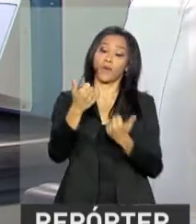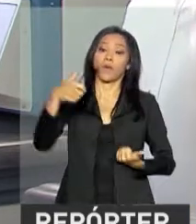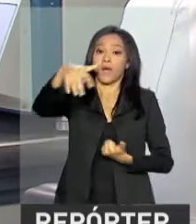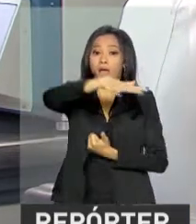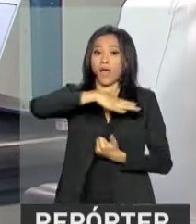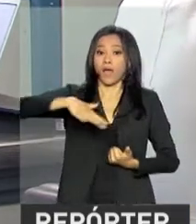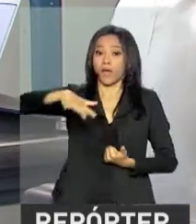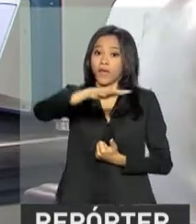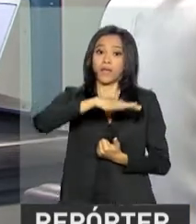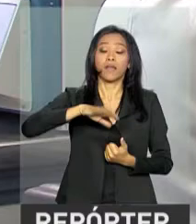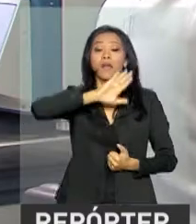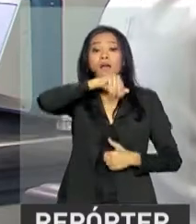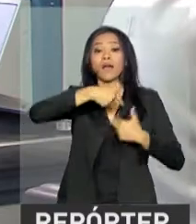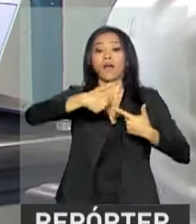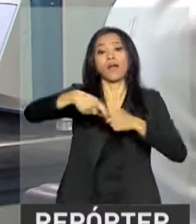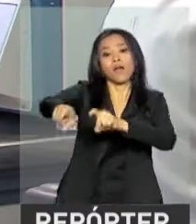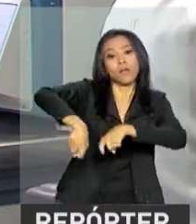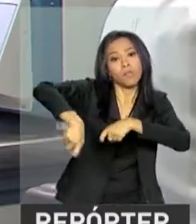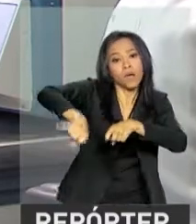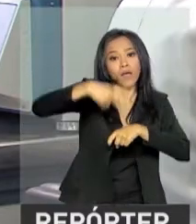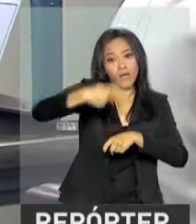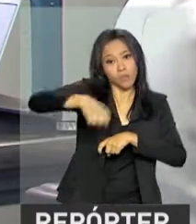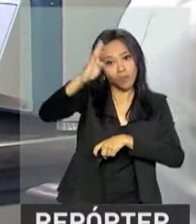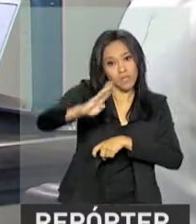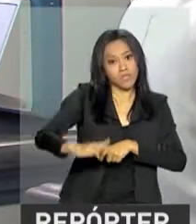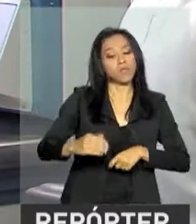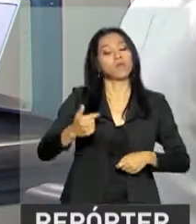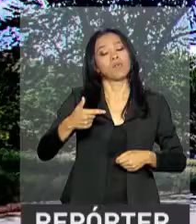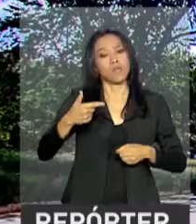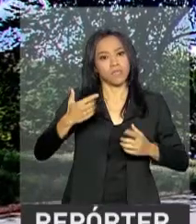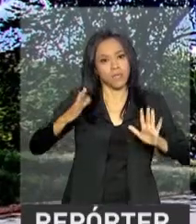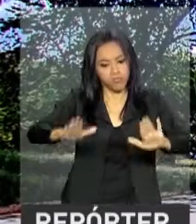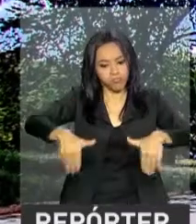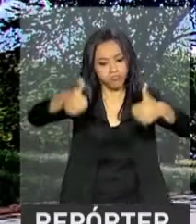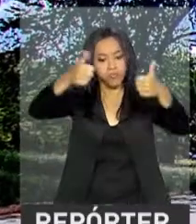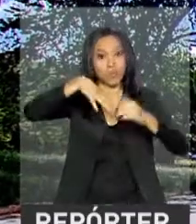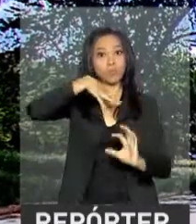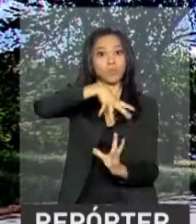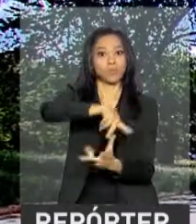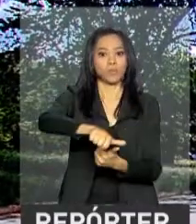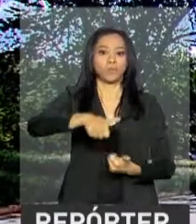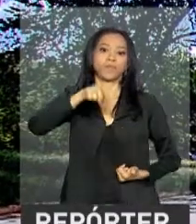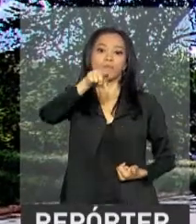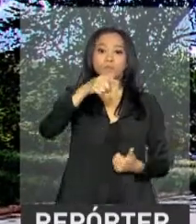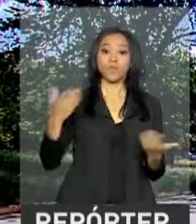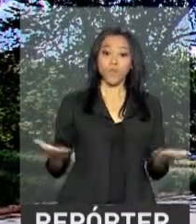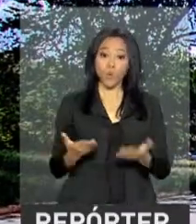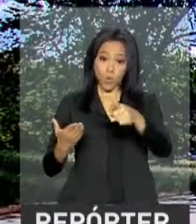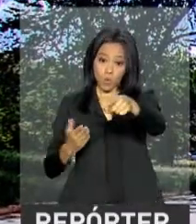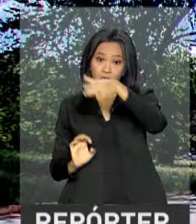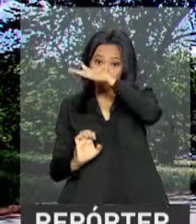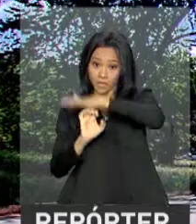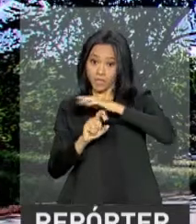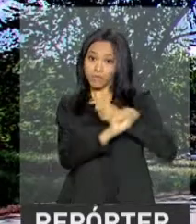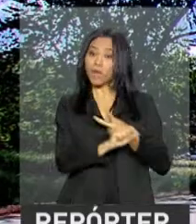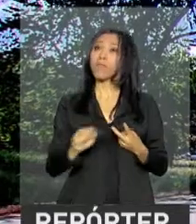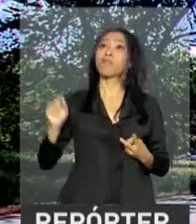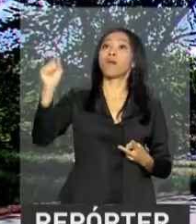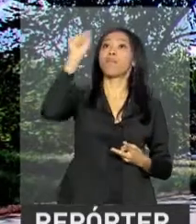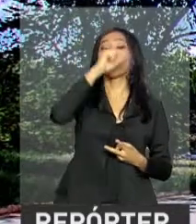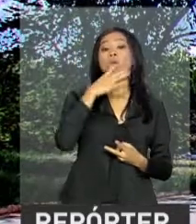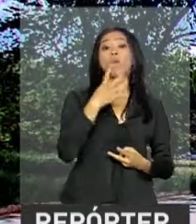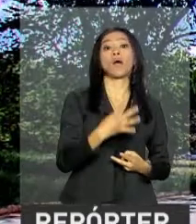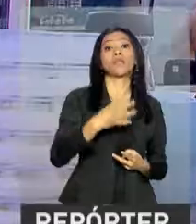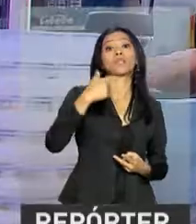se tornar uma das mais eficientes e sustentáveis do mundo atualmente a empresa tem todo o país 42 unidades